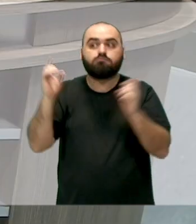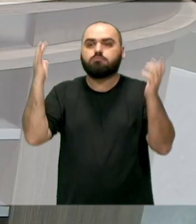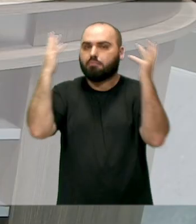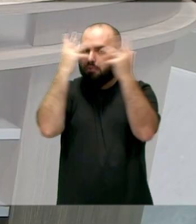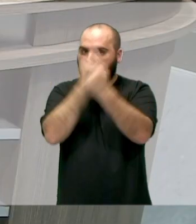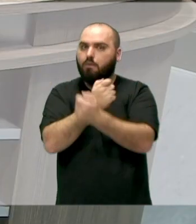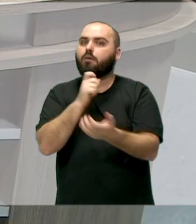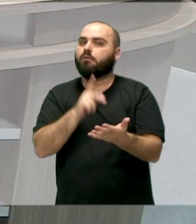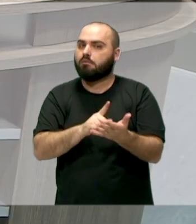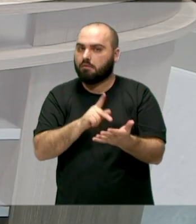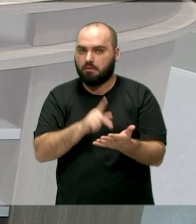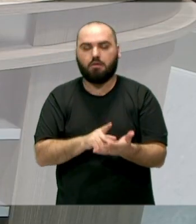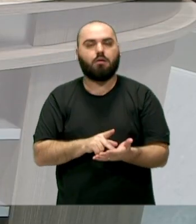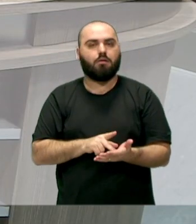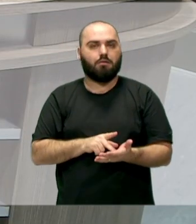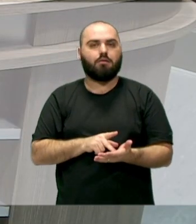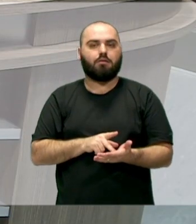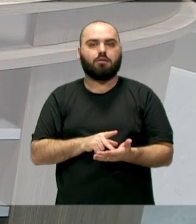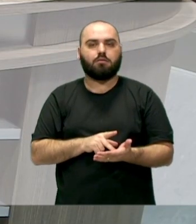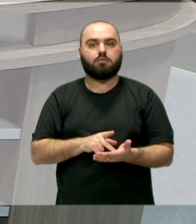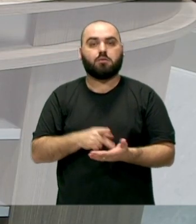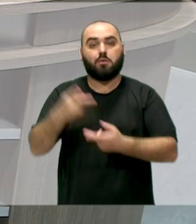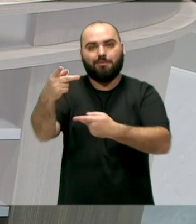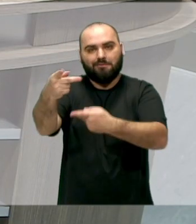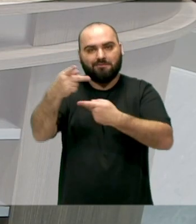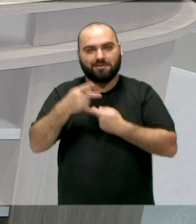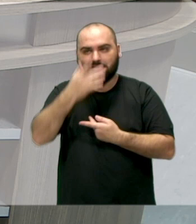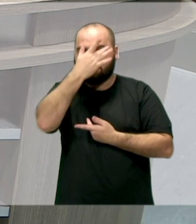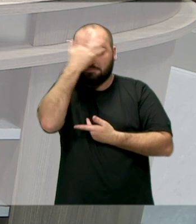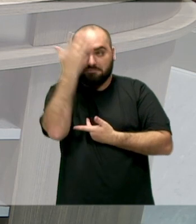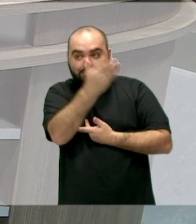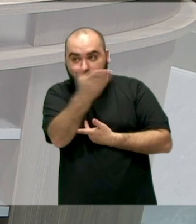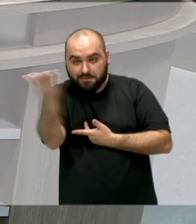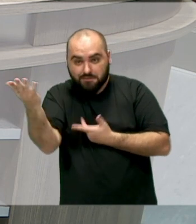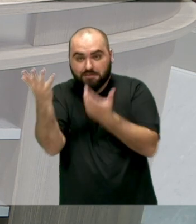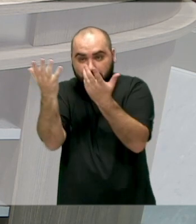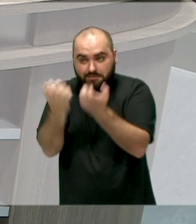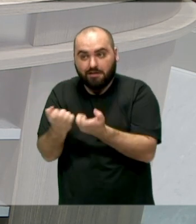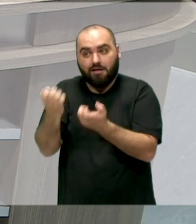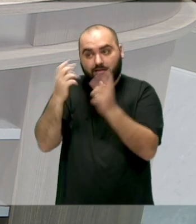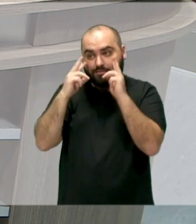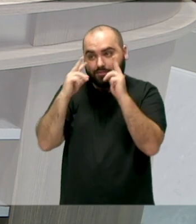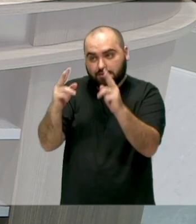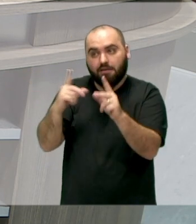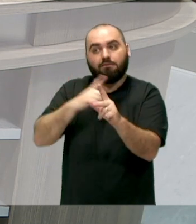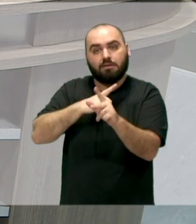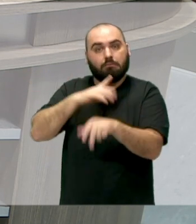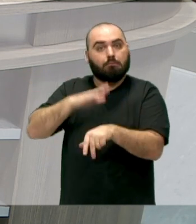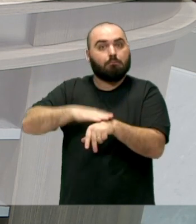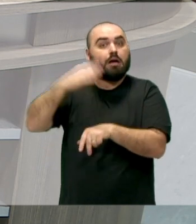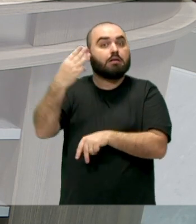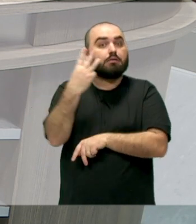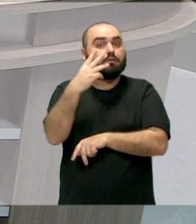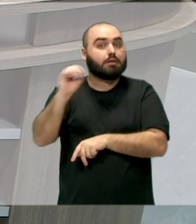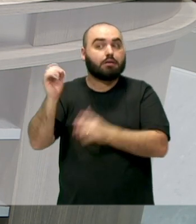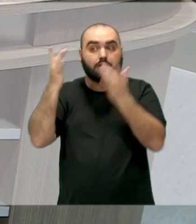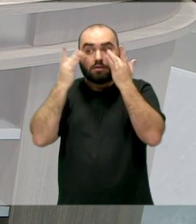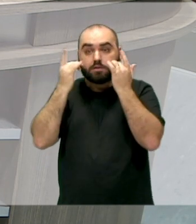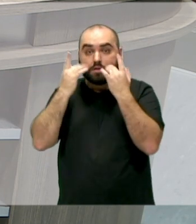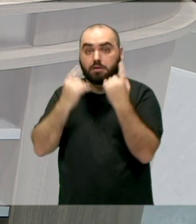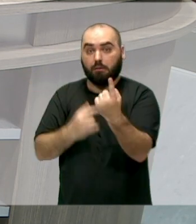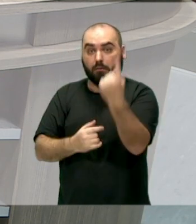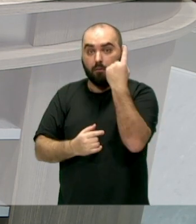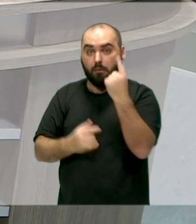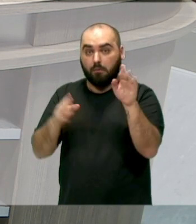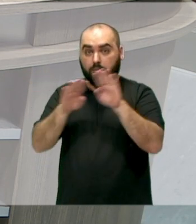bonito. Fica o convite para quem puder ir assistir. A gente vai ter, acredito que mais de 30 artistas num palco.